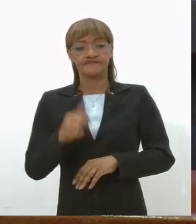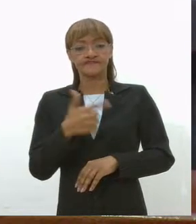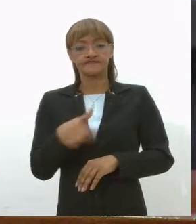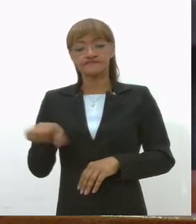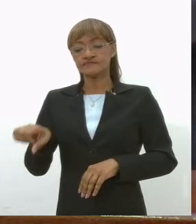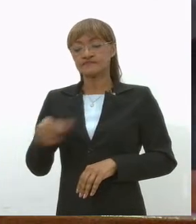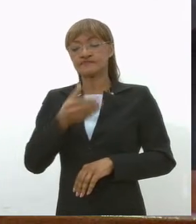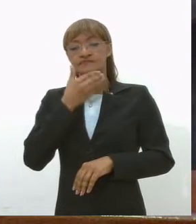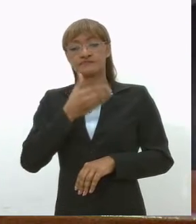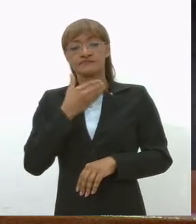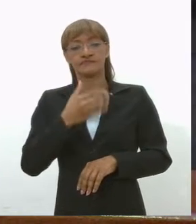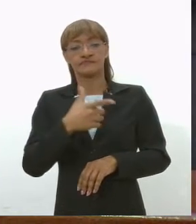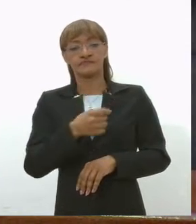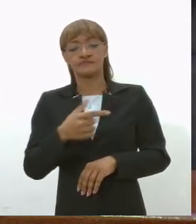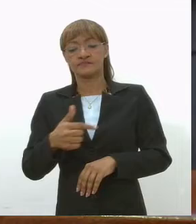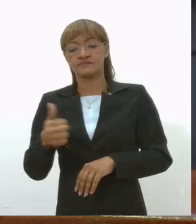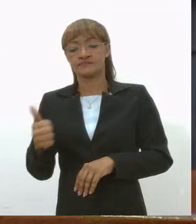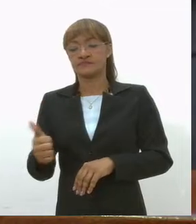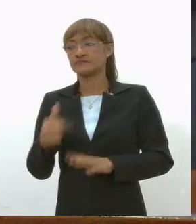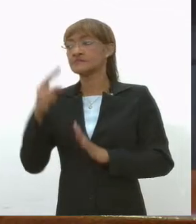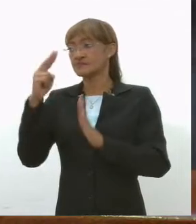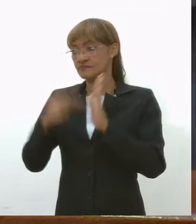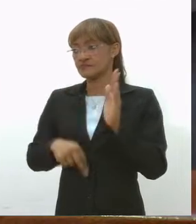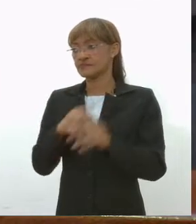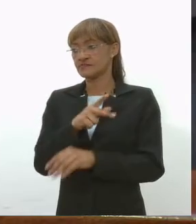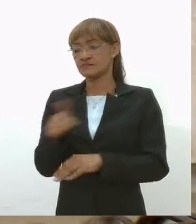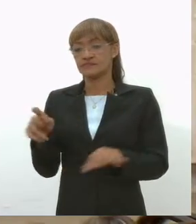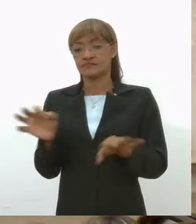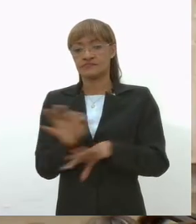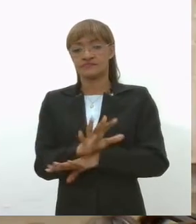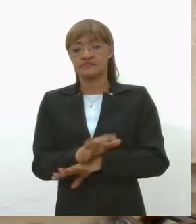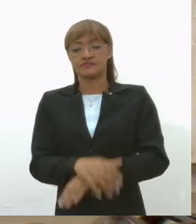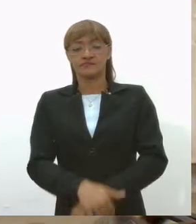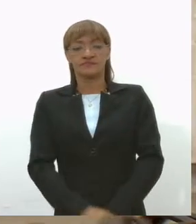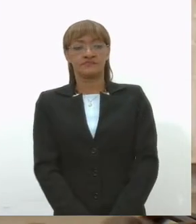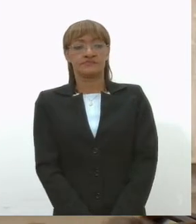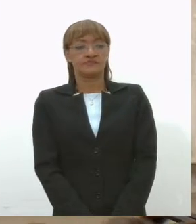dezembro de 2021. Lido, senhor presidente.